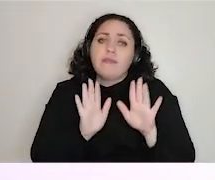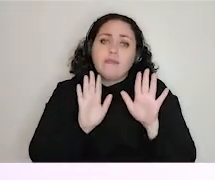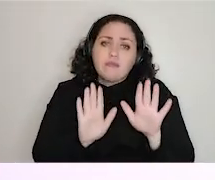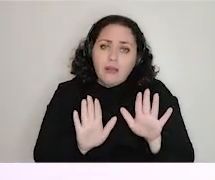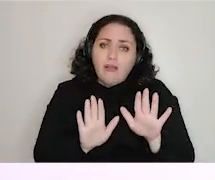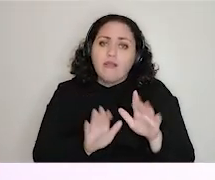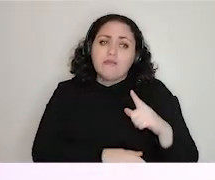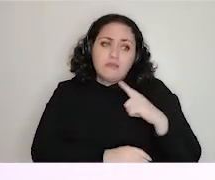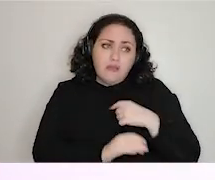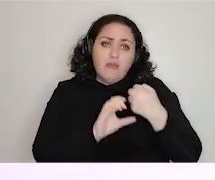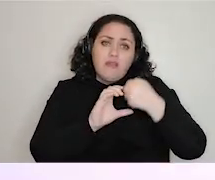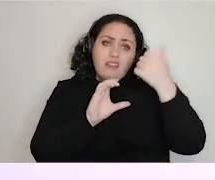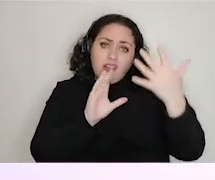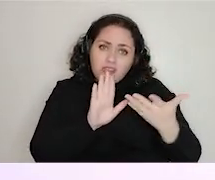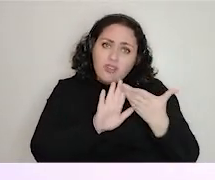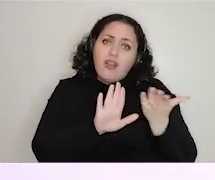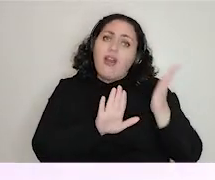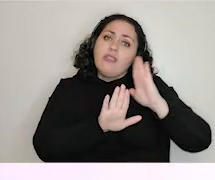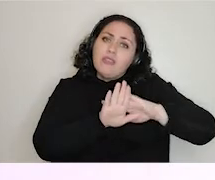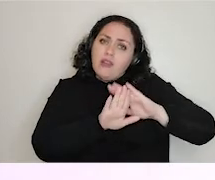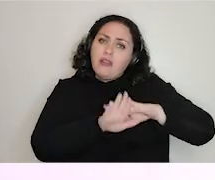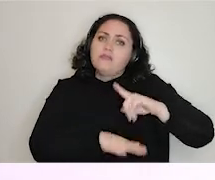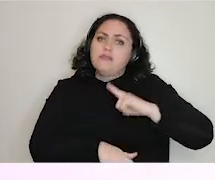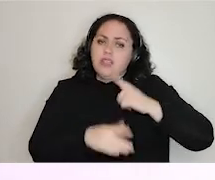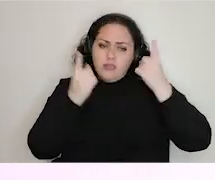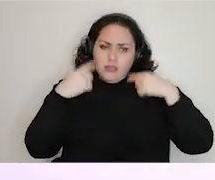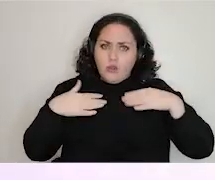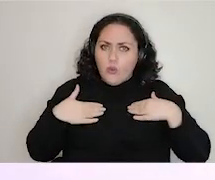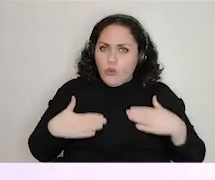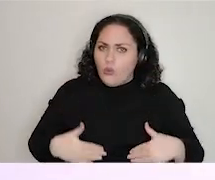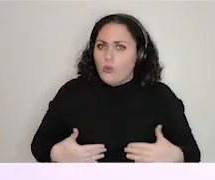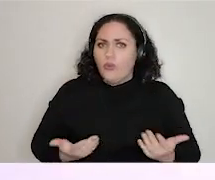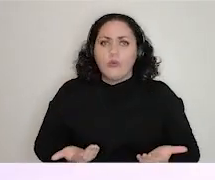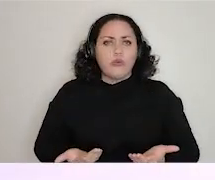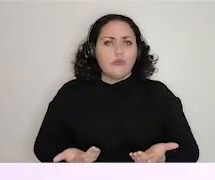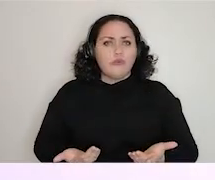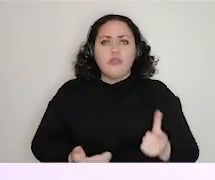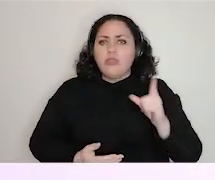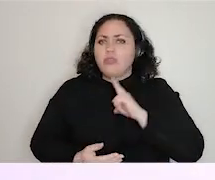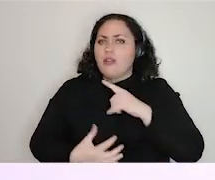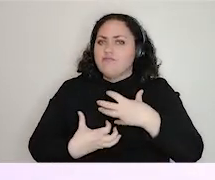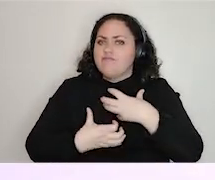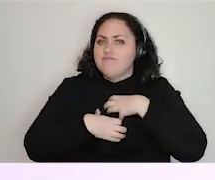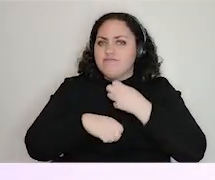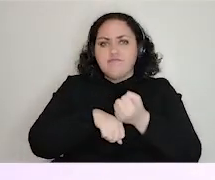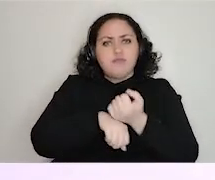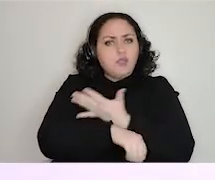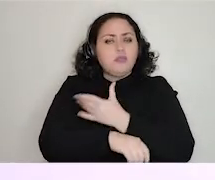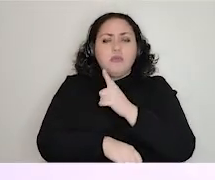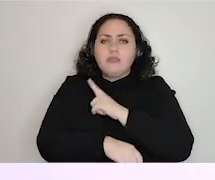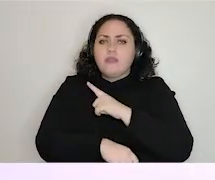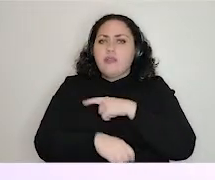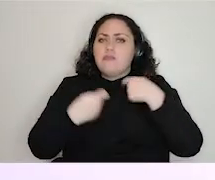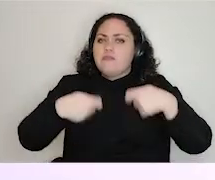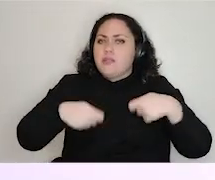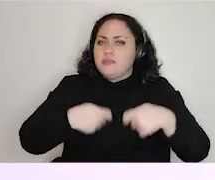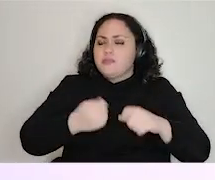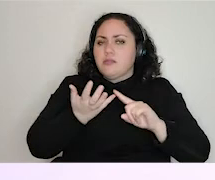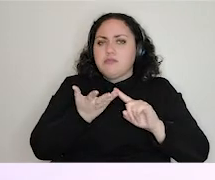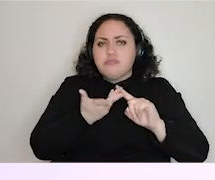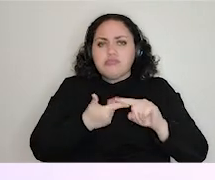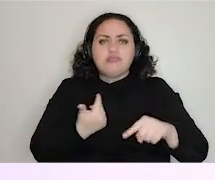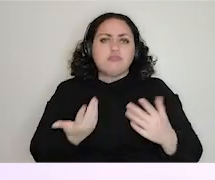especificidades, mas que para além das suas especificidades, elas têm um corpo, elas têm sentimentos, elas